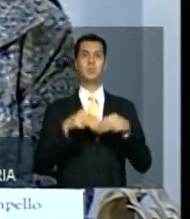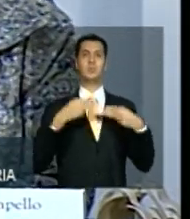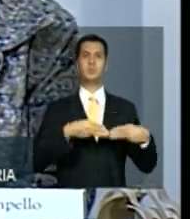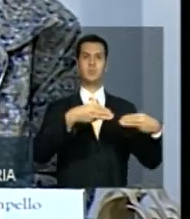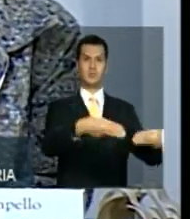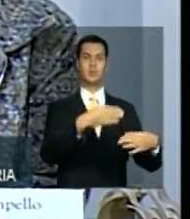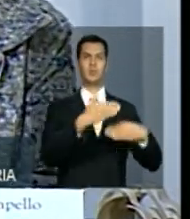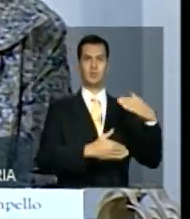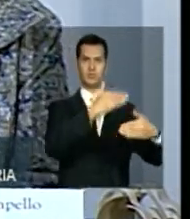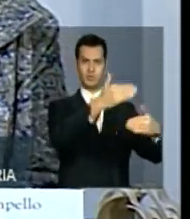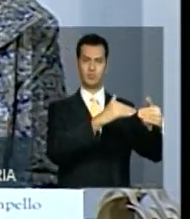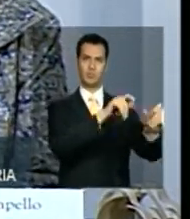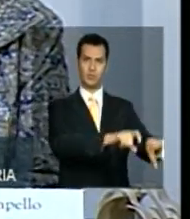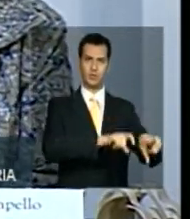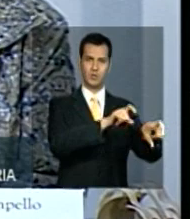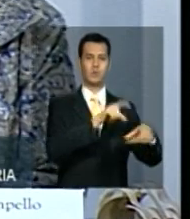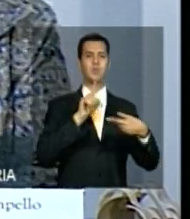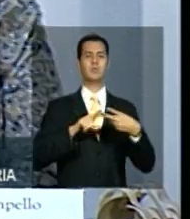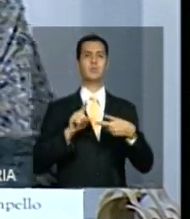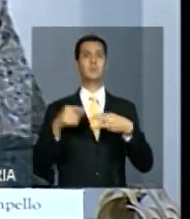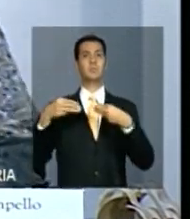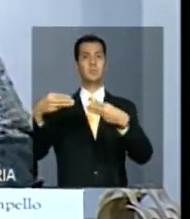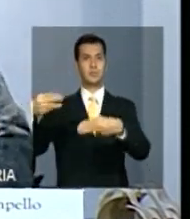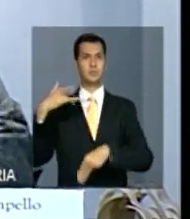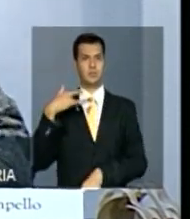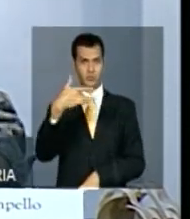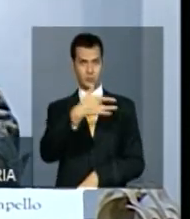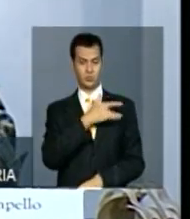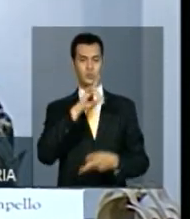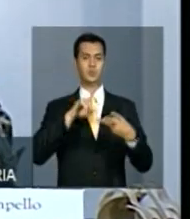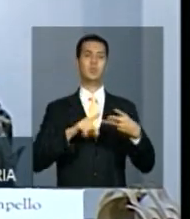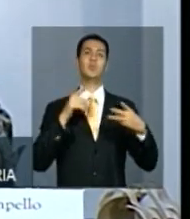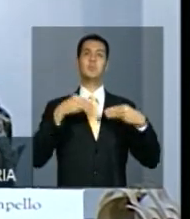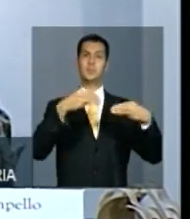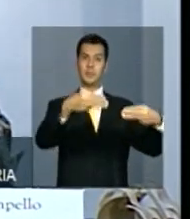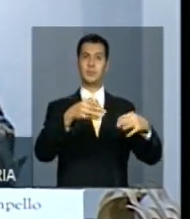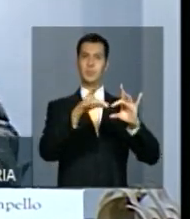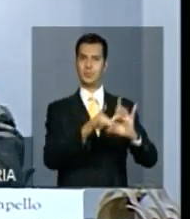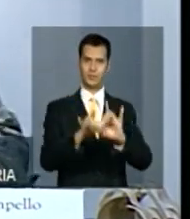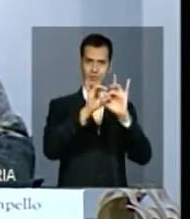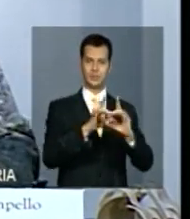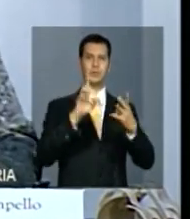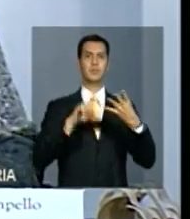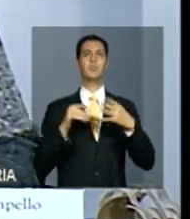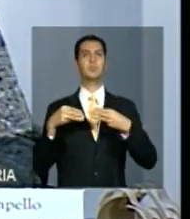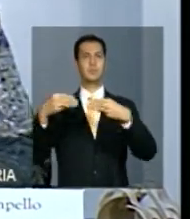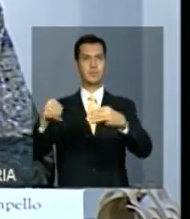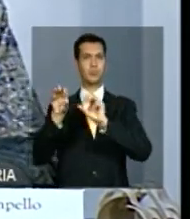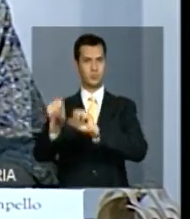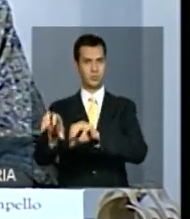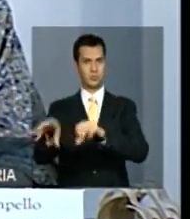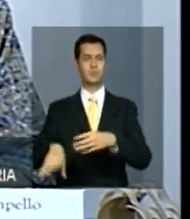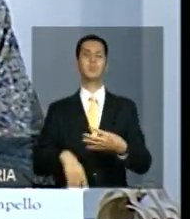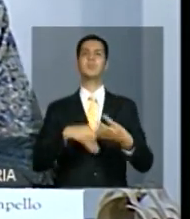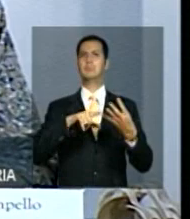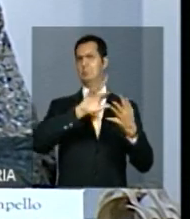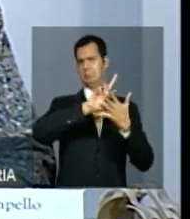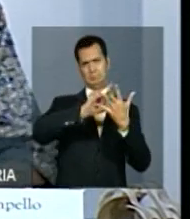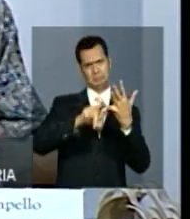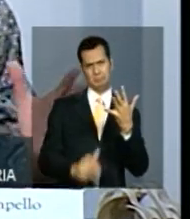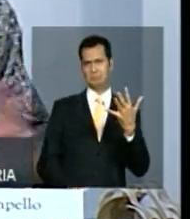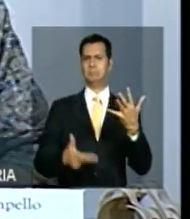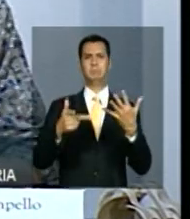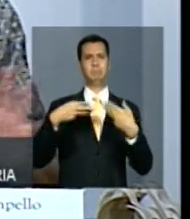ministério de Desenvolvimento Agrário o Ministério da Saúde o Ministério da Integração o Ministério da Educação dentre outros